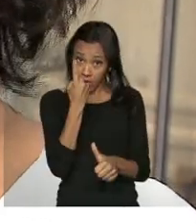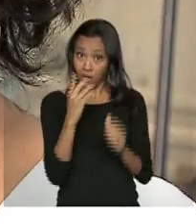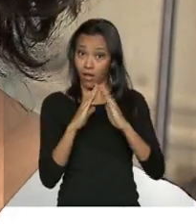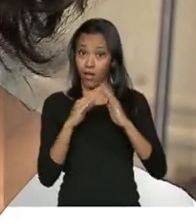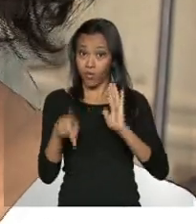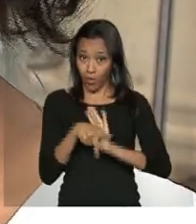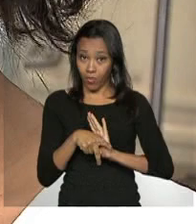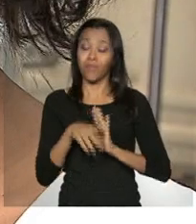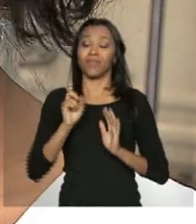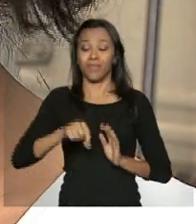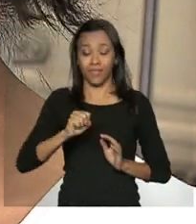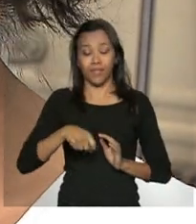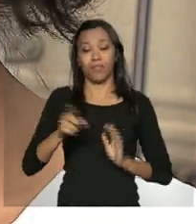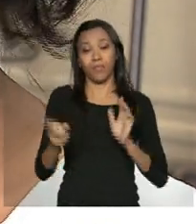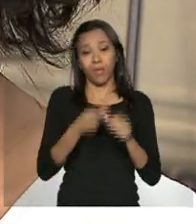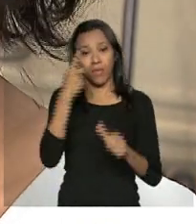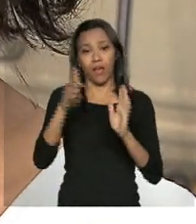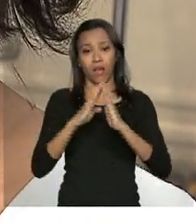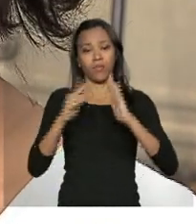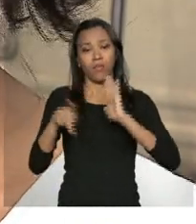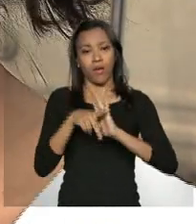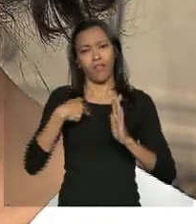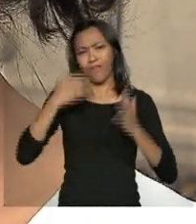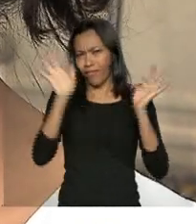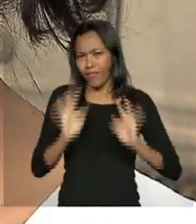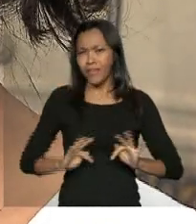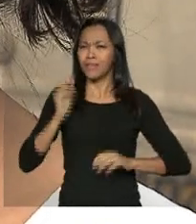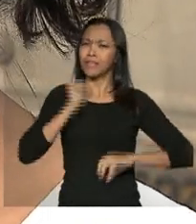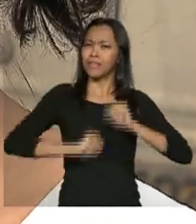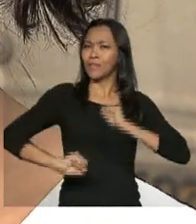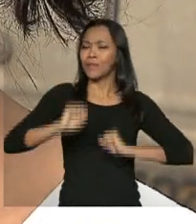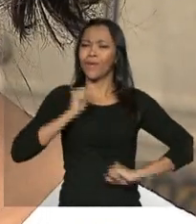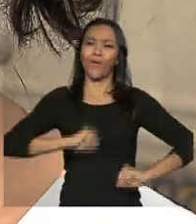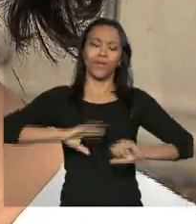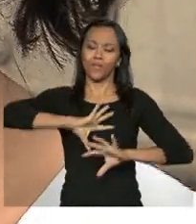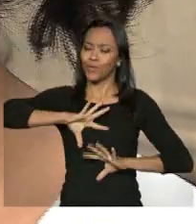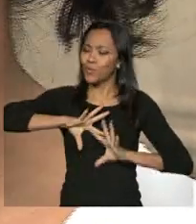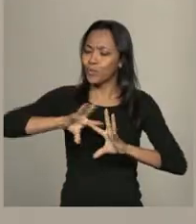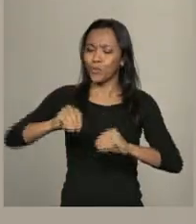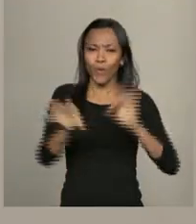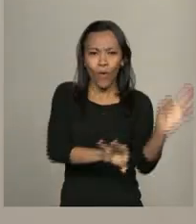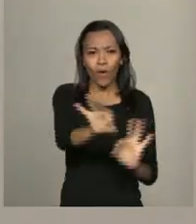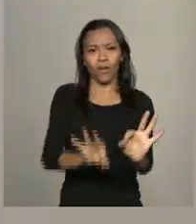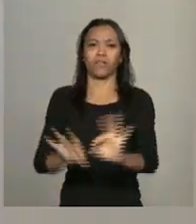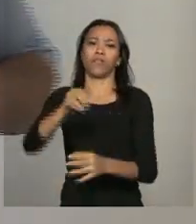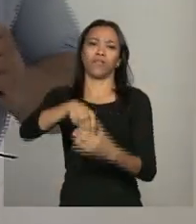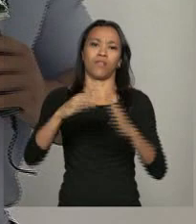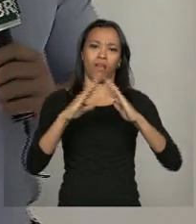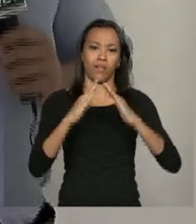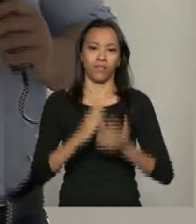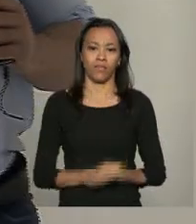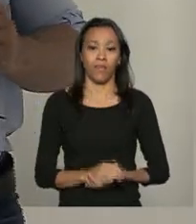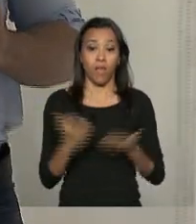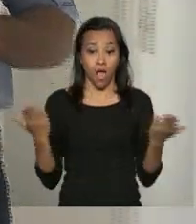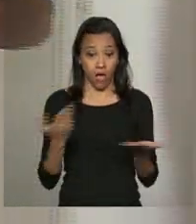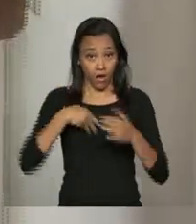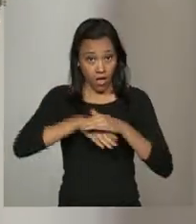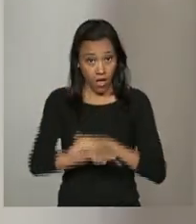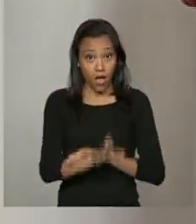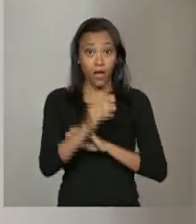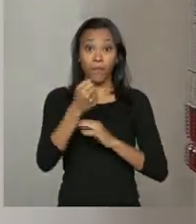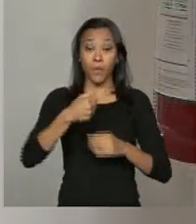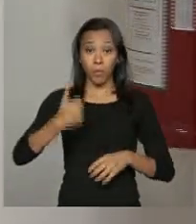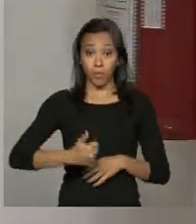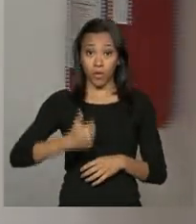né? Isso, minha primeira casa própria. A gente está muito feliz e estava muito ansiosa, né, para trazer tudo, colocar tudo no lugar. A gente está chegando aqui no quarto andar